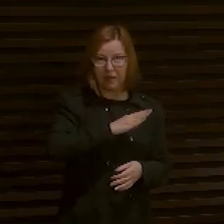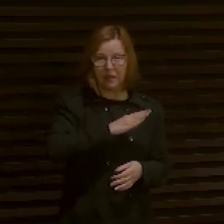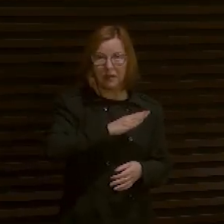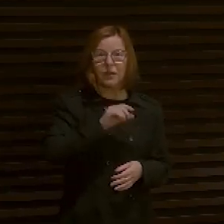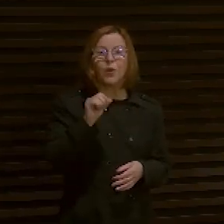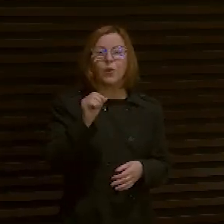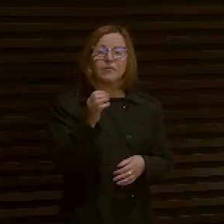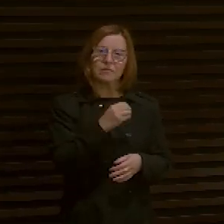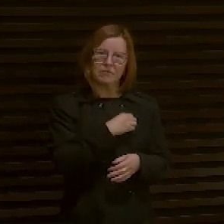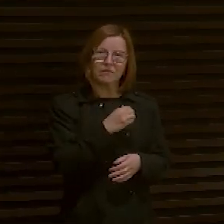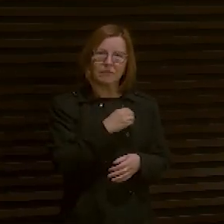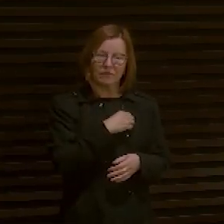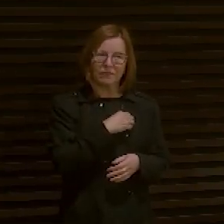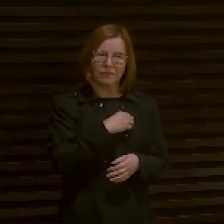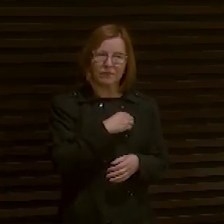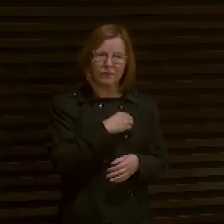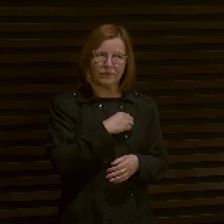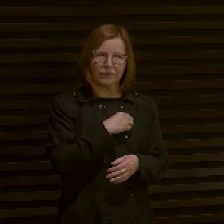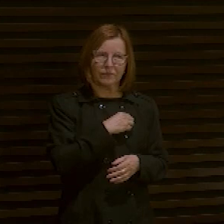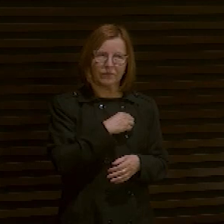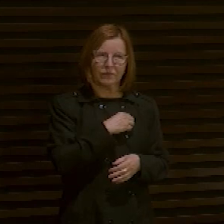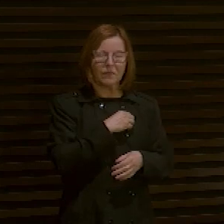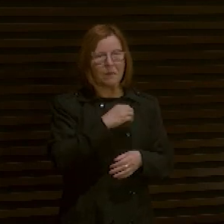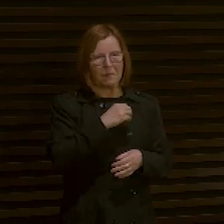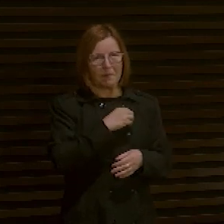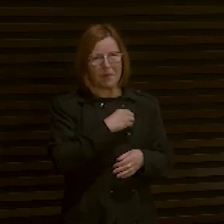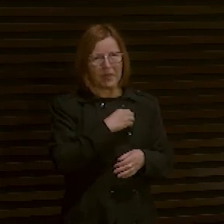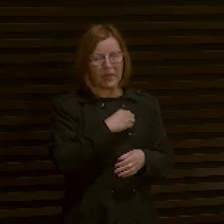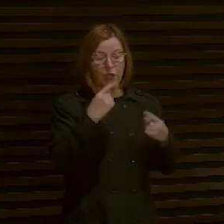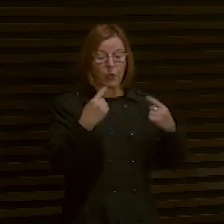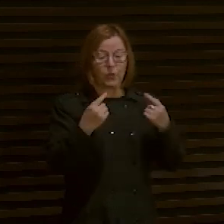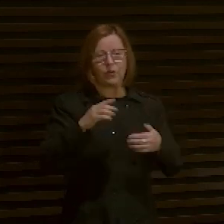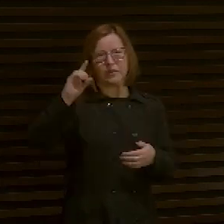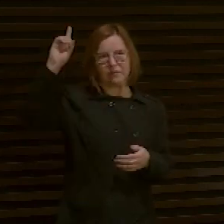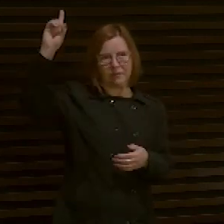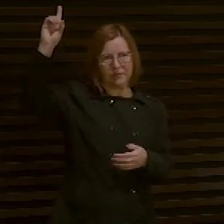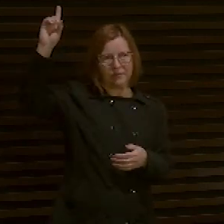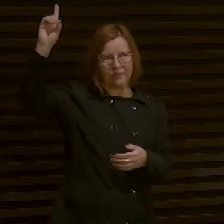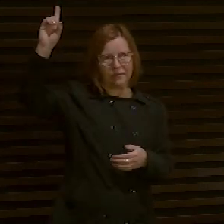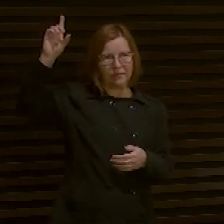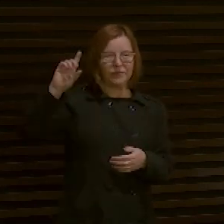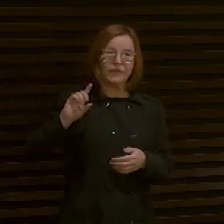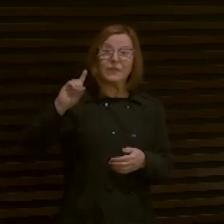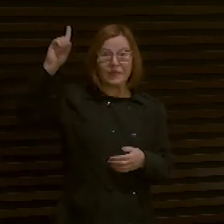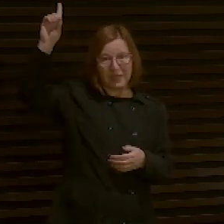pecado. Se chama iniquidade contra o nosso Deus. E Deus,